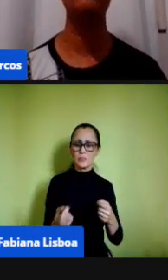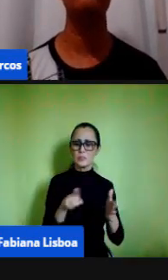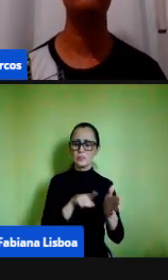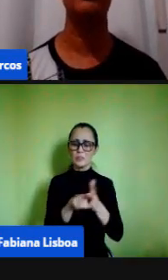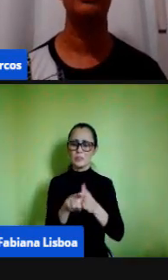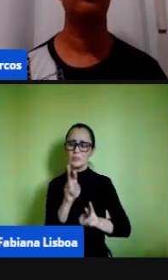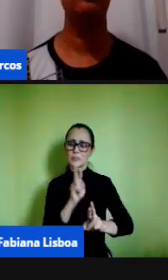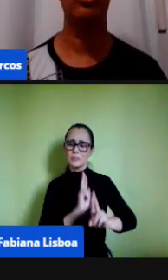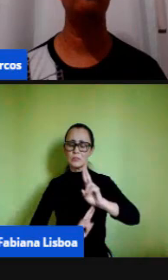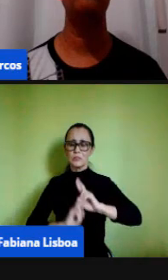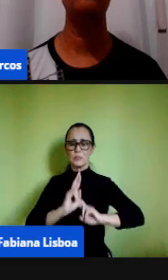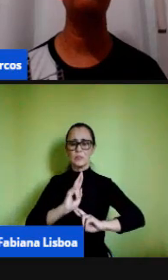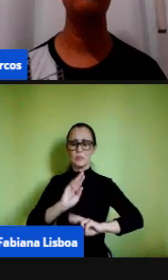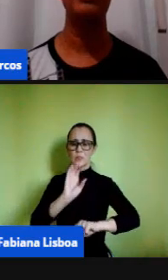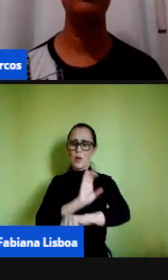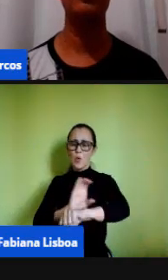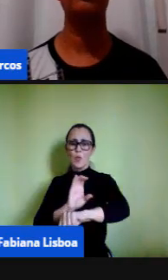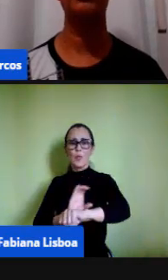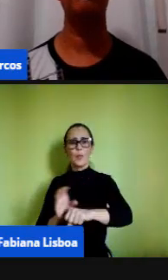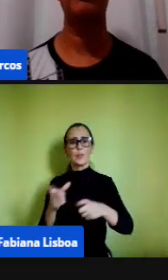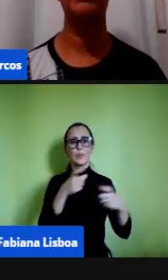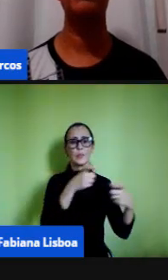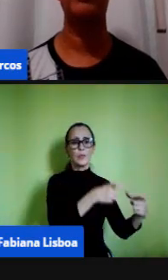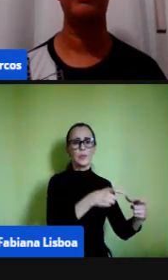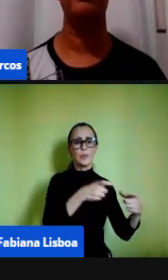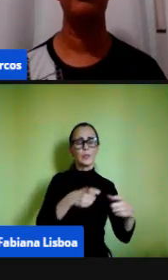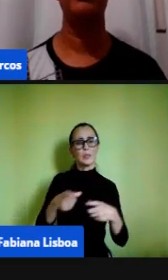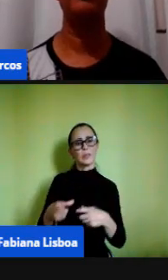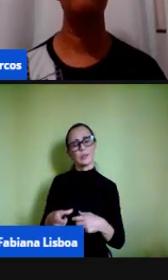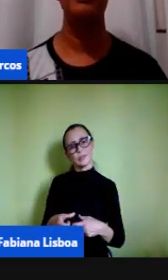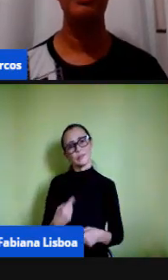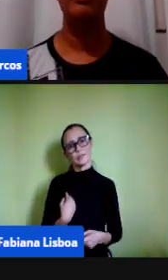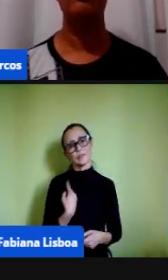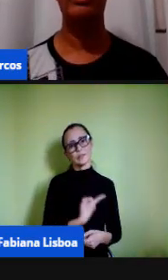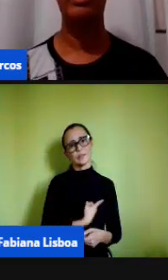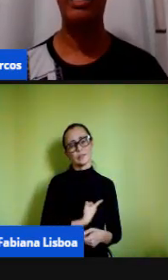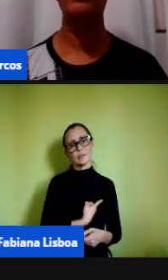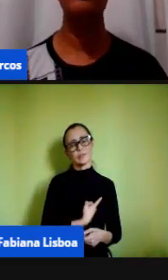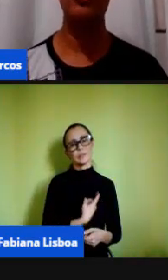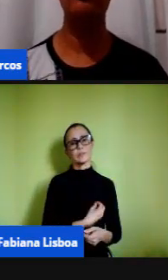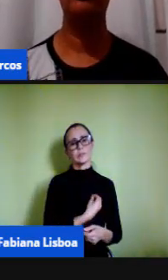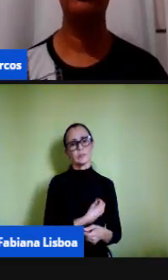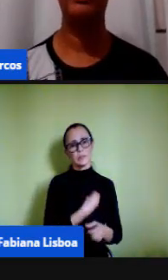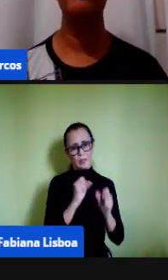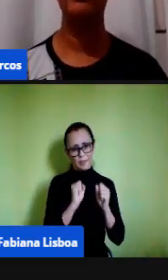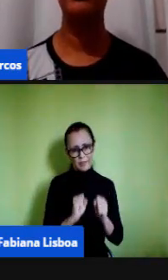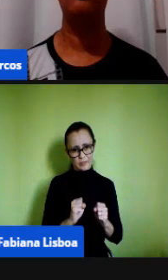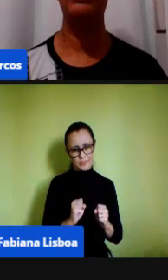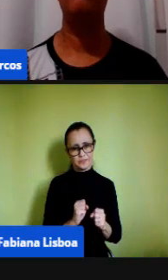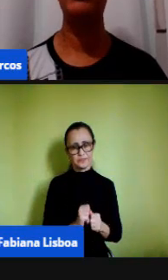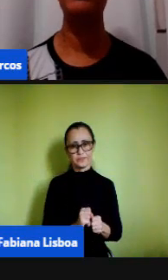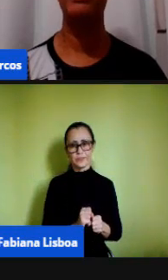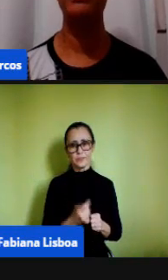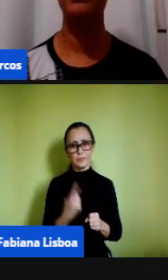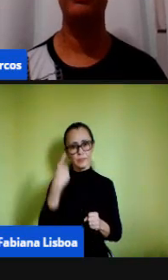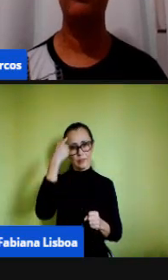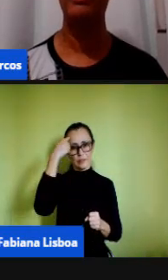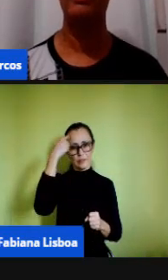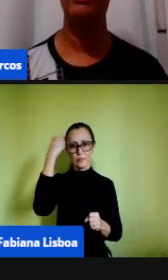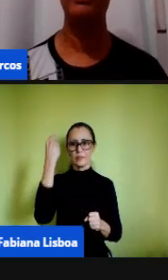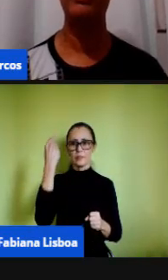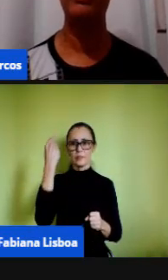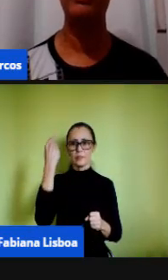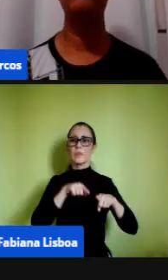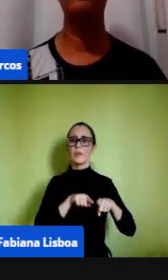os cursos do nosso Moodle que nós podemos participar. Então, acredito, né, que a nossa